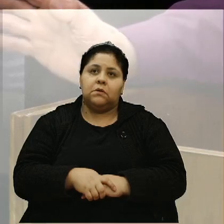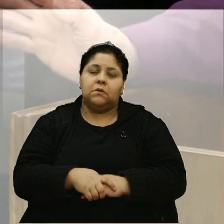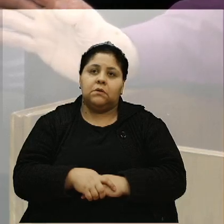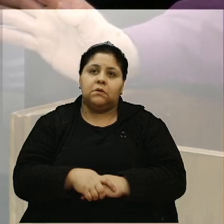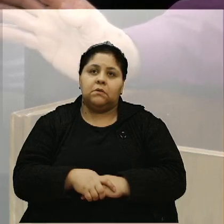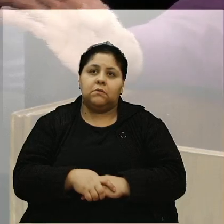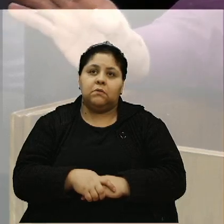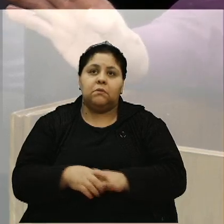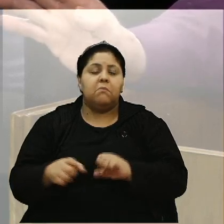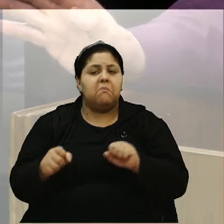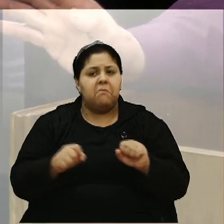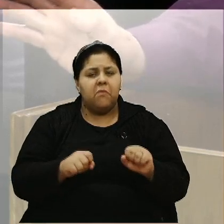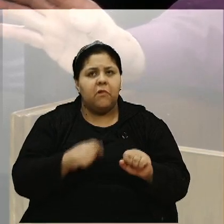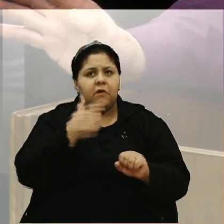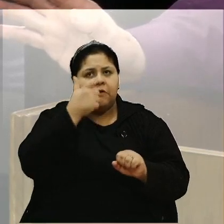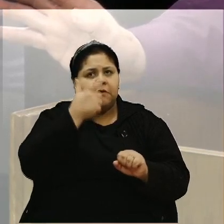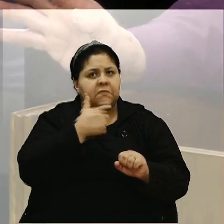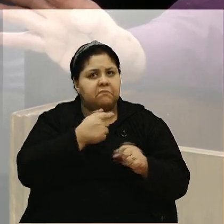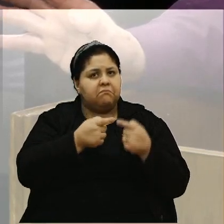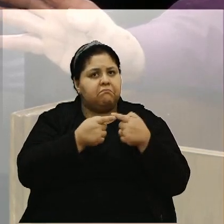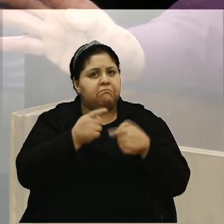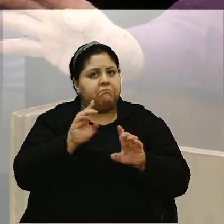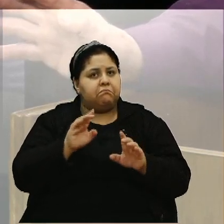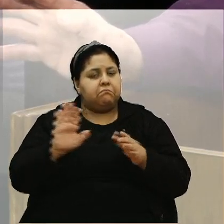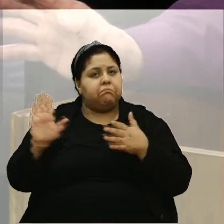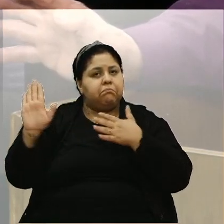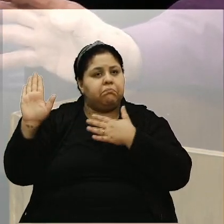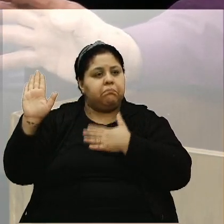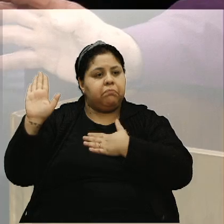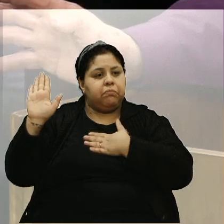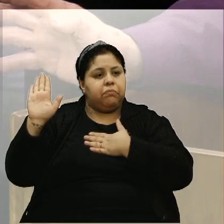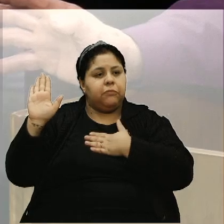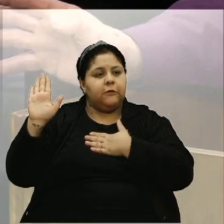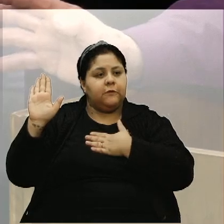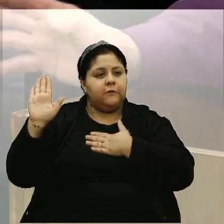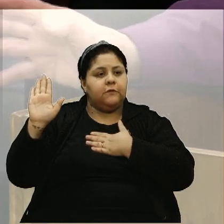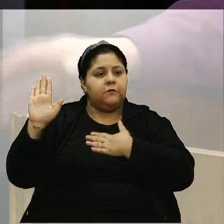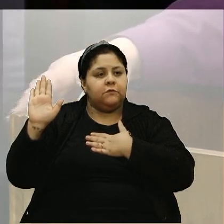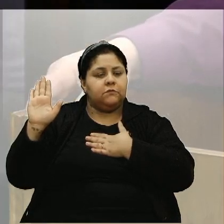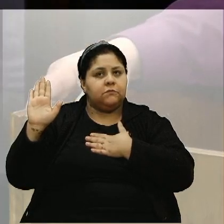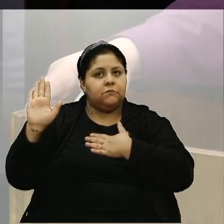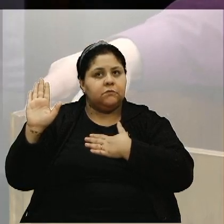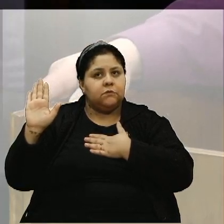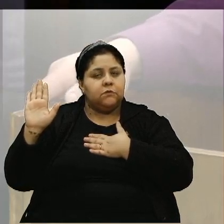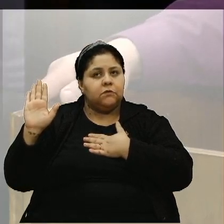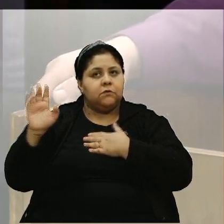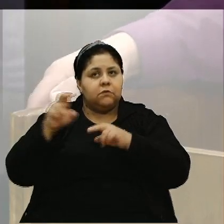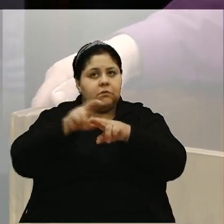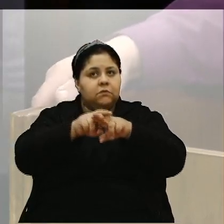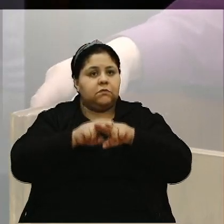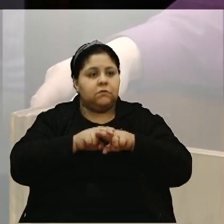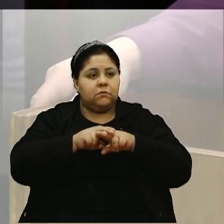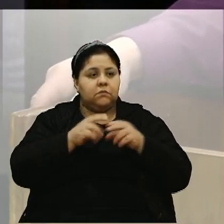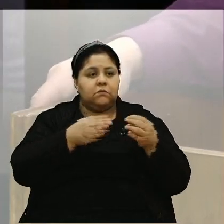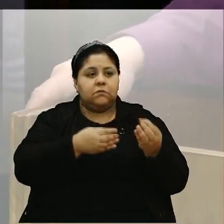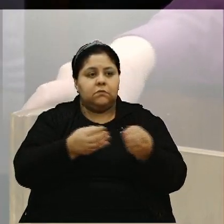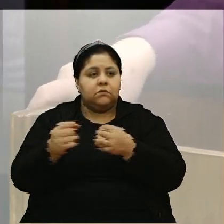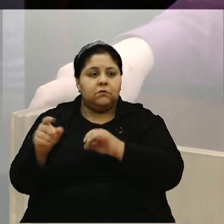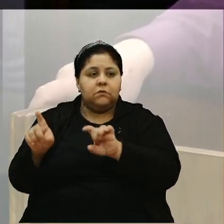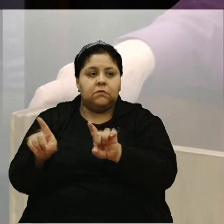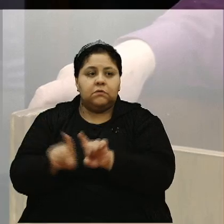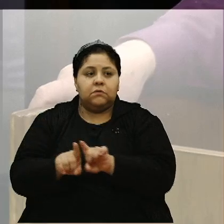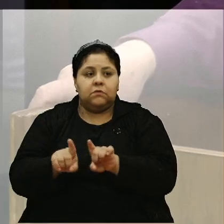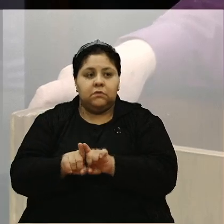Ali também parece que há um desacordo. Promessas vazias, o povo está cheio. Por isso que muitas vezes tu vai ver, tem